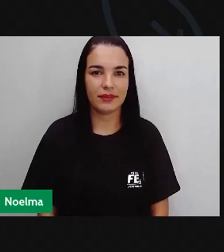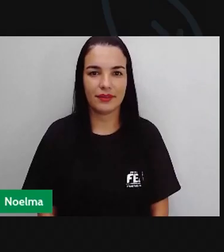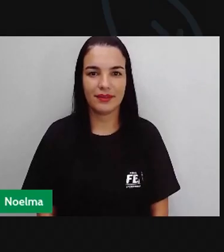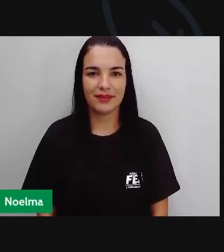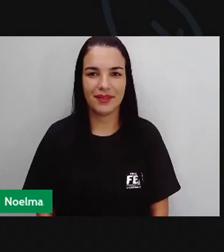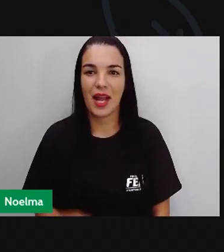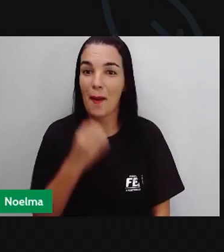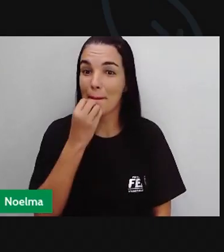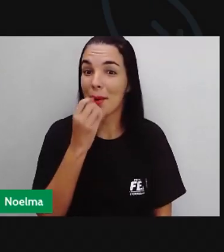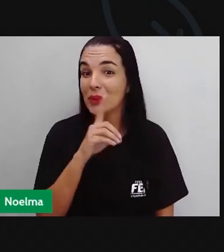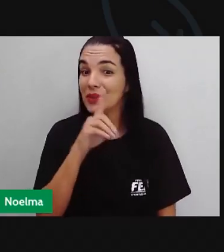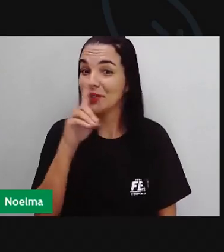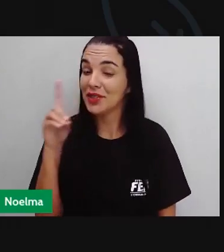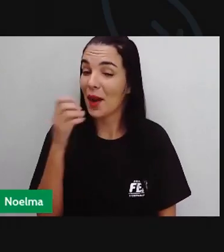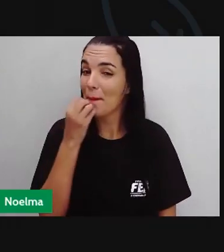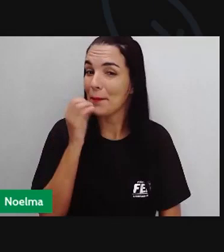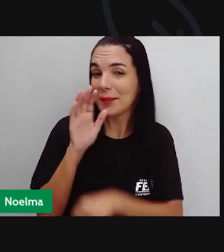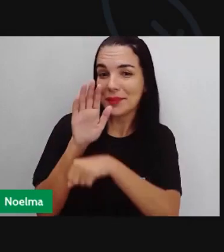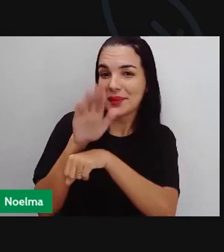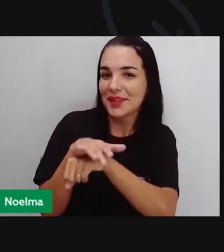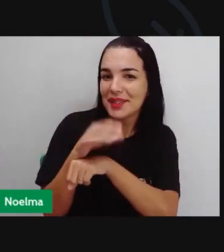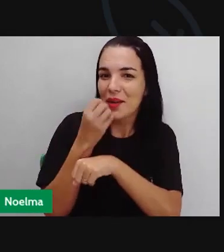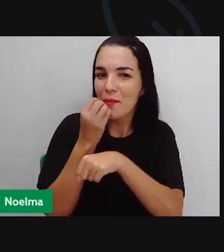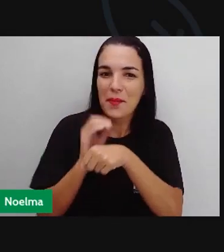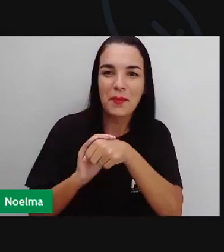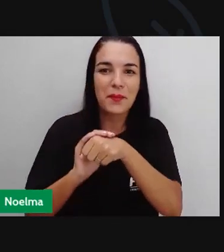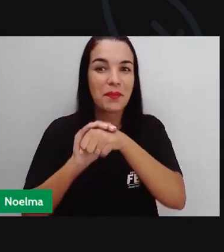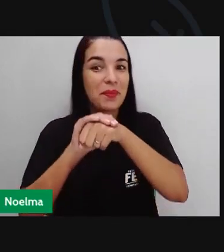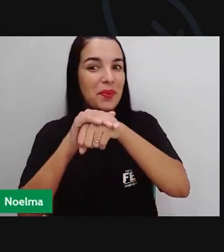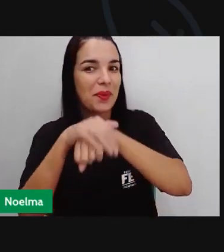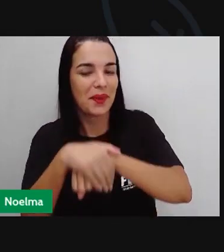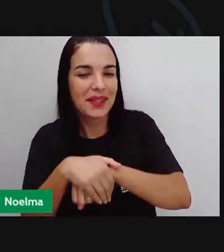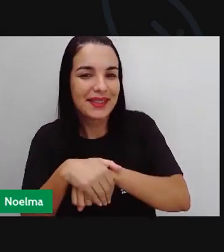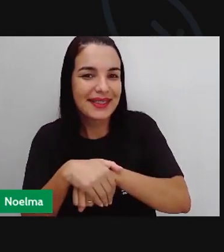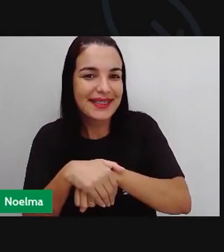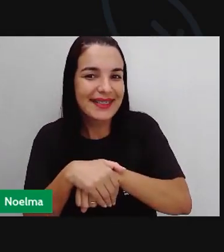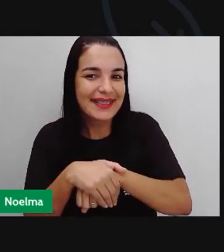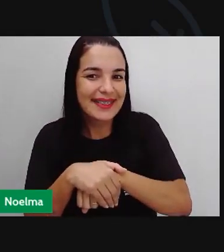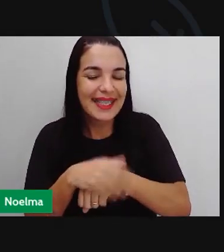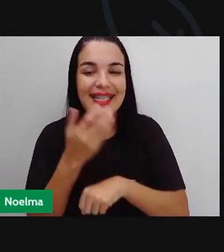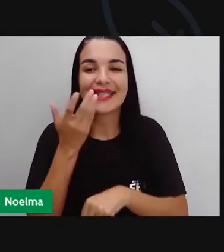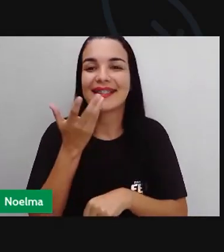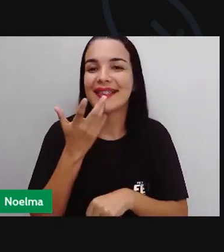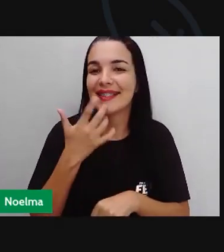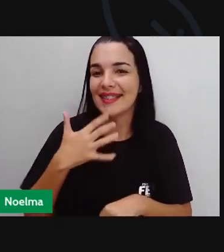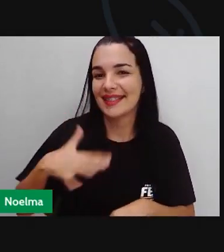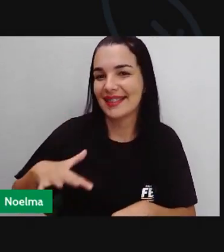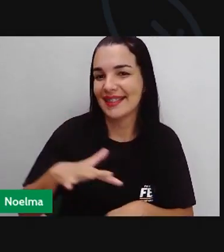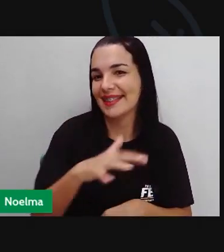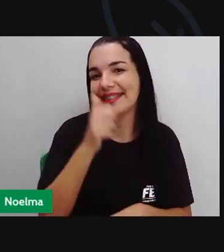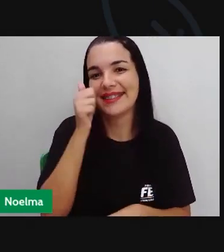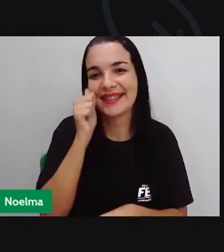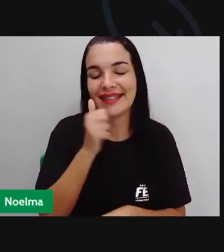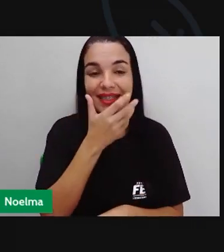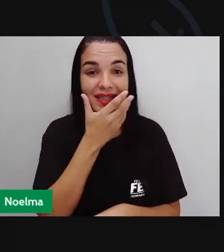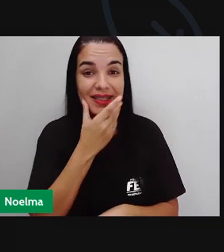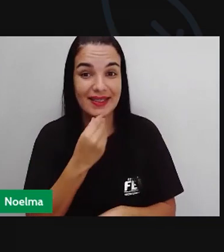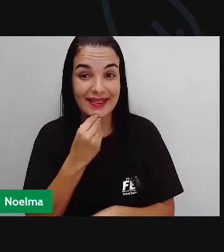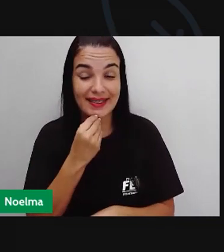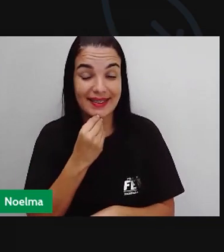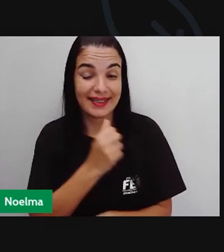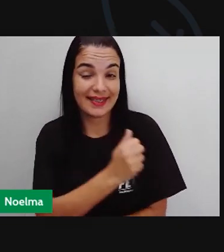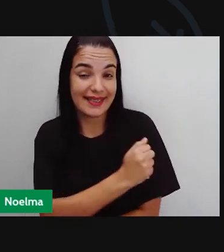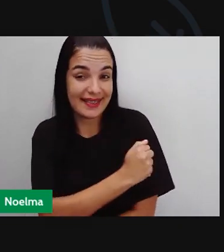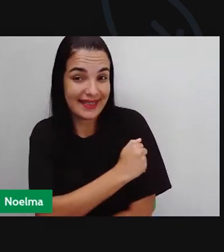Bom dia, boa tarde, boa noite, meus meninos e minhas meninas, nossos queridos